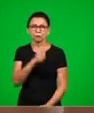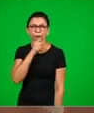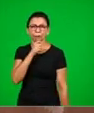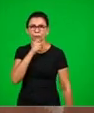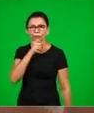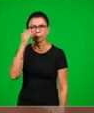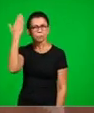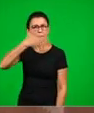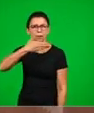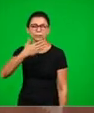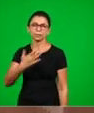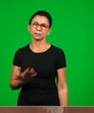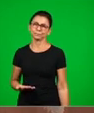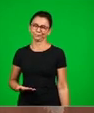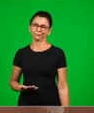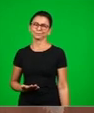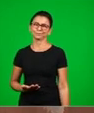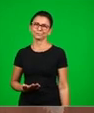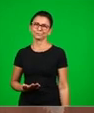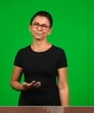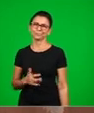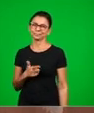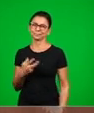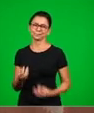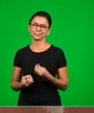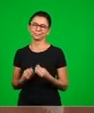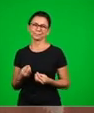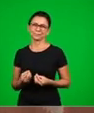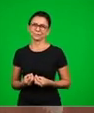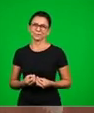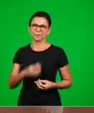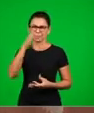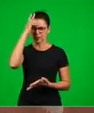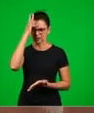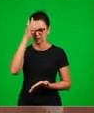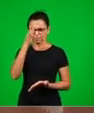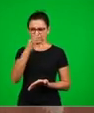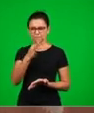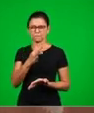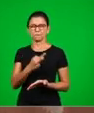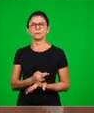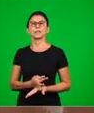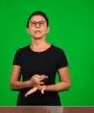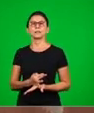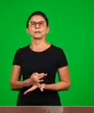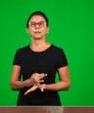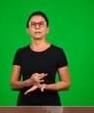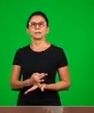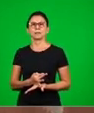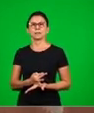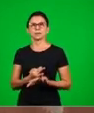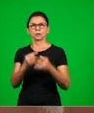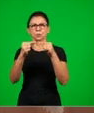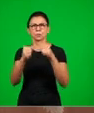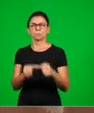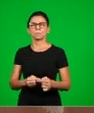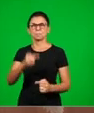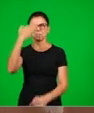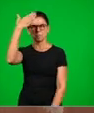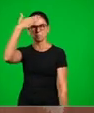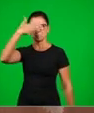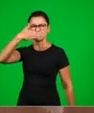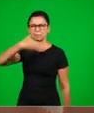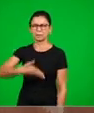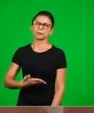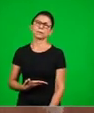cheio de fé sem provas. Então, a fé sem provas não é fé. Por quê? Fé com